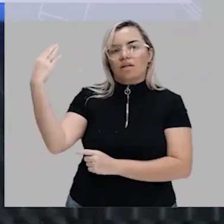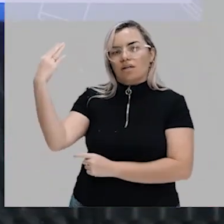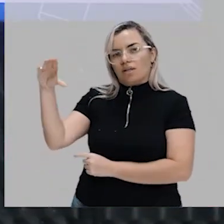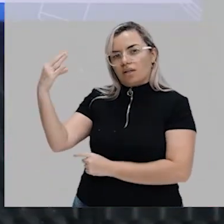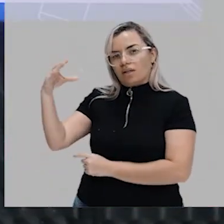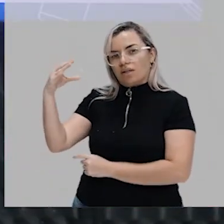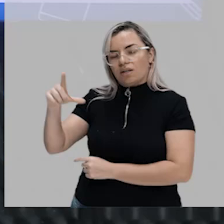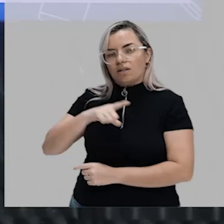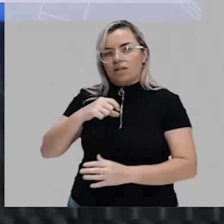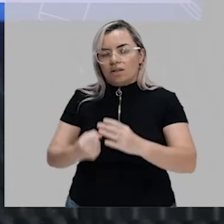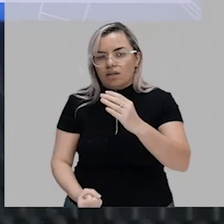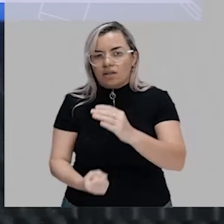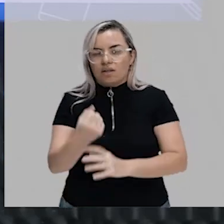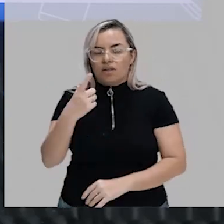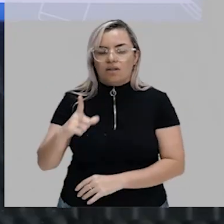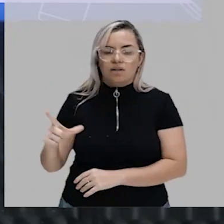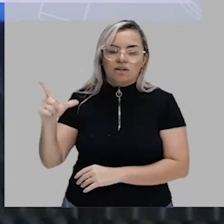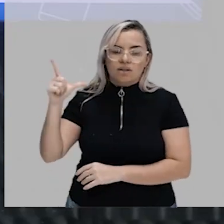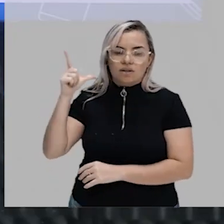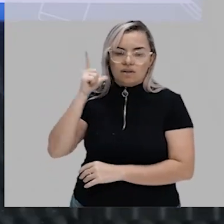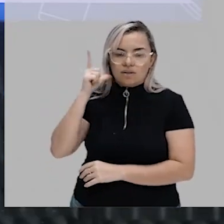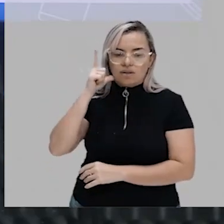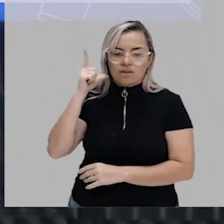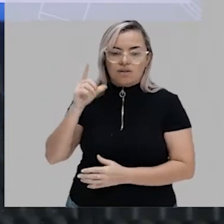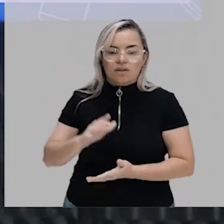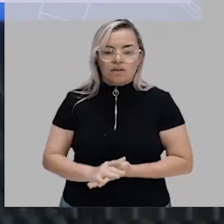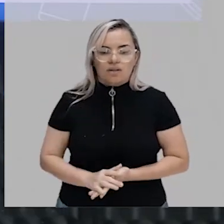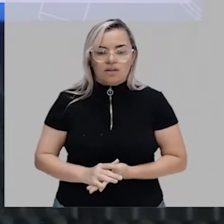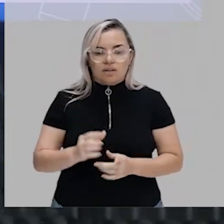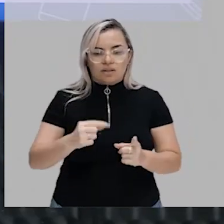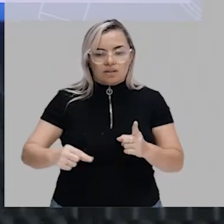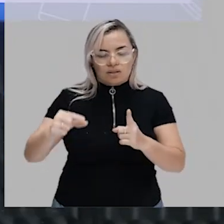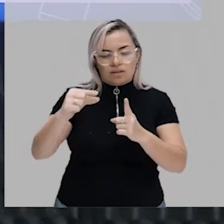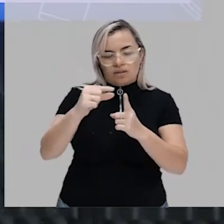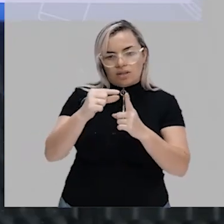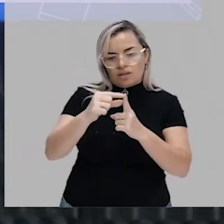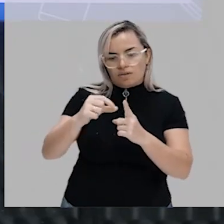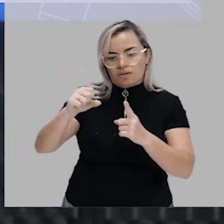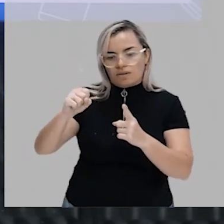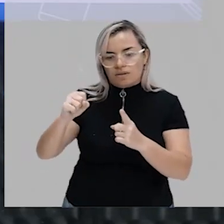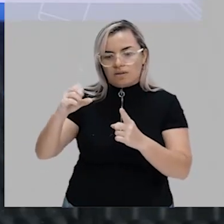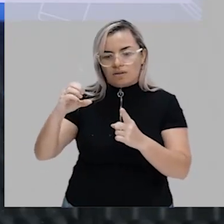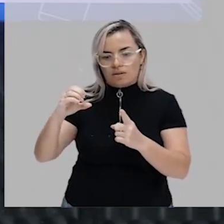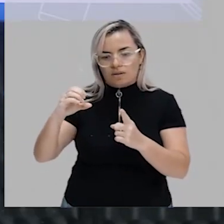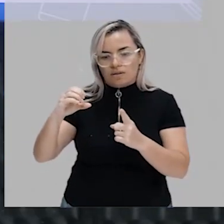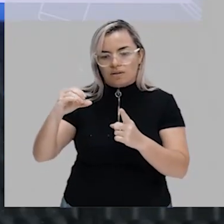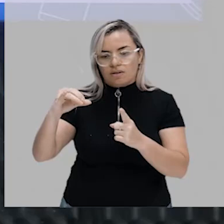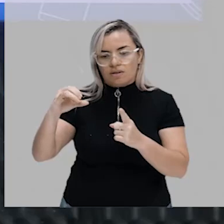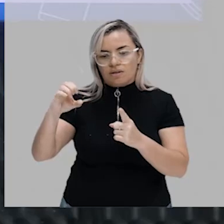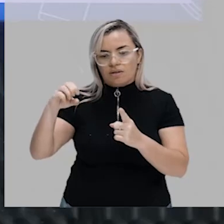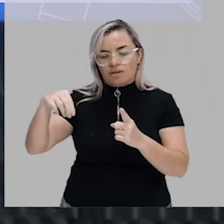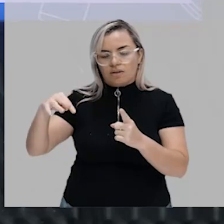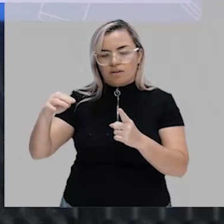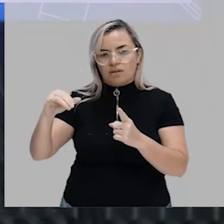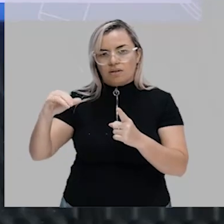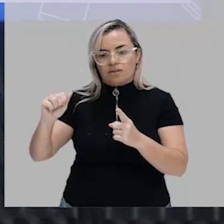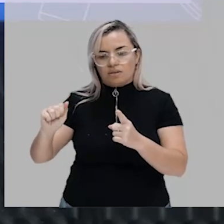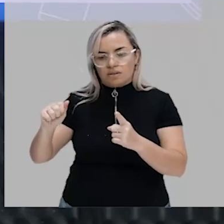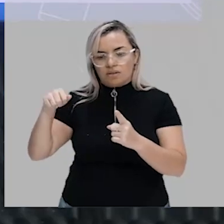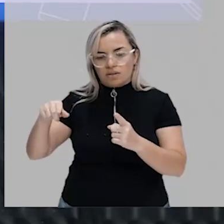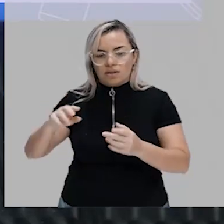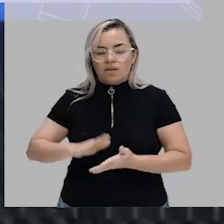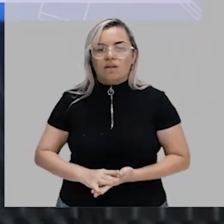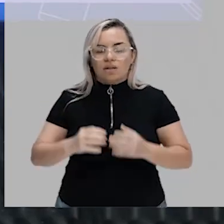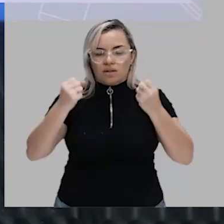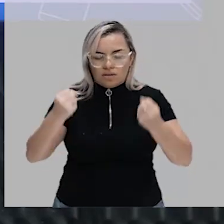latim, na palavra scientia, em latim, que pode ser traduzida como